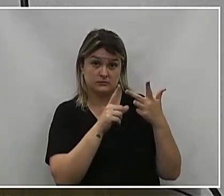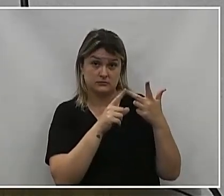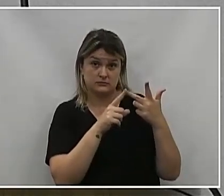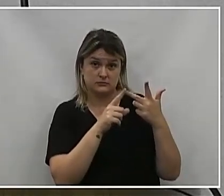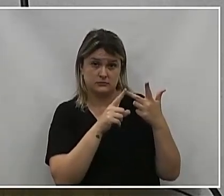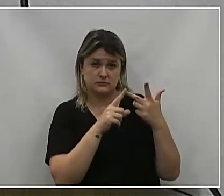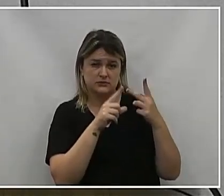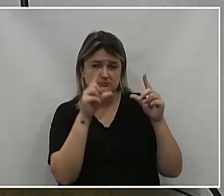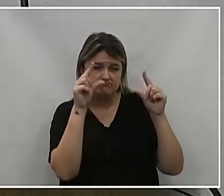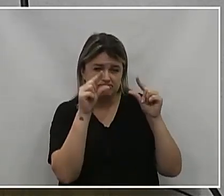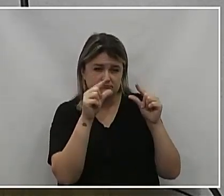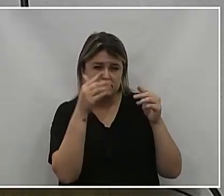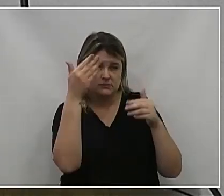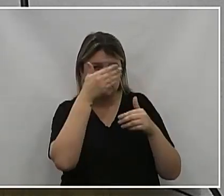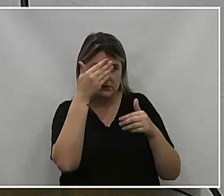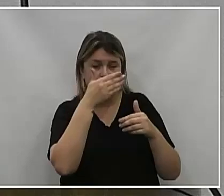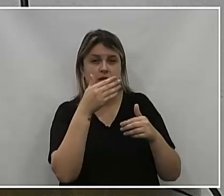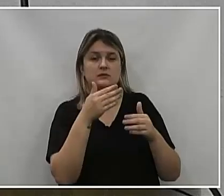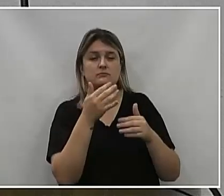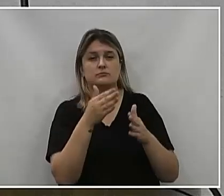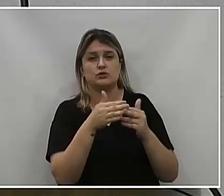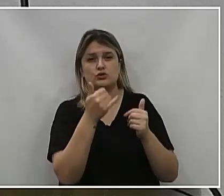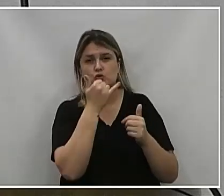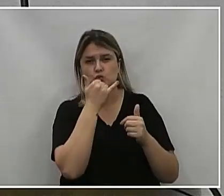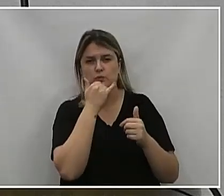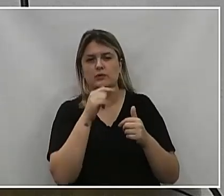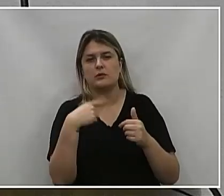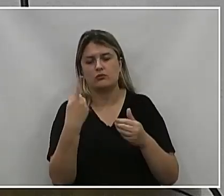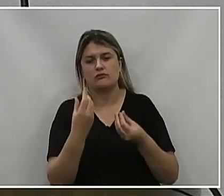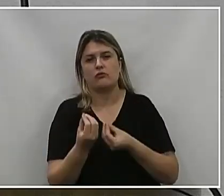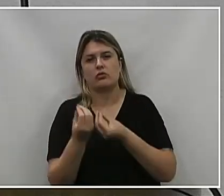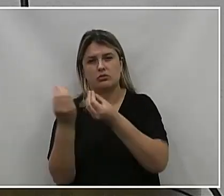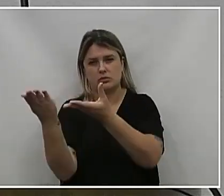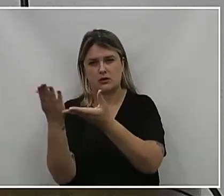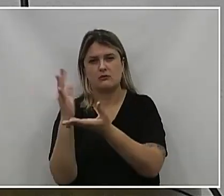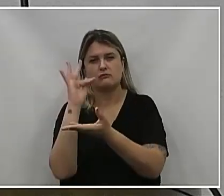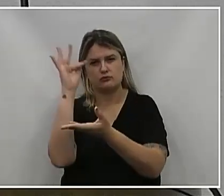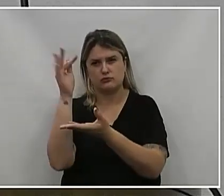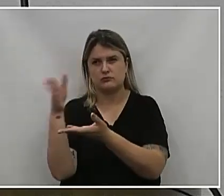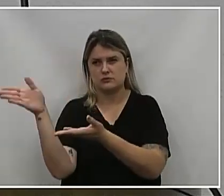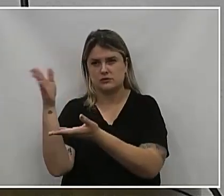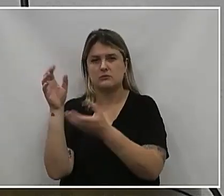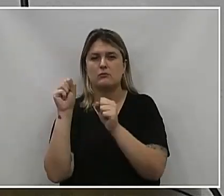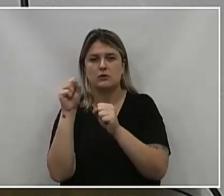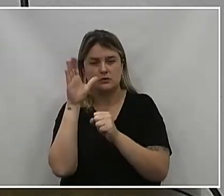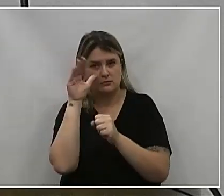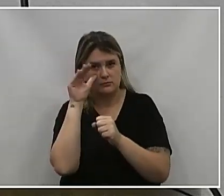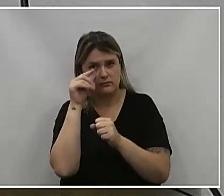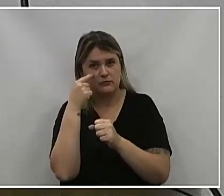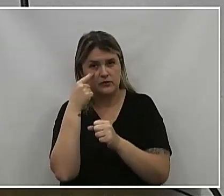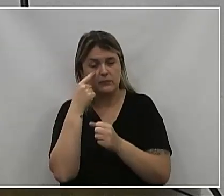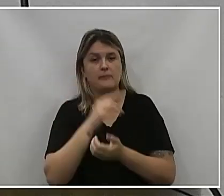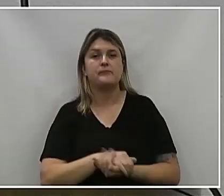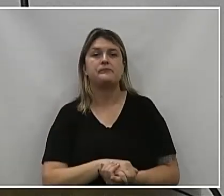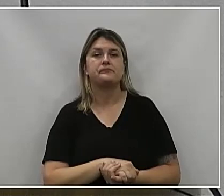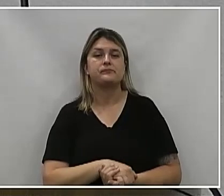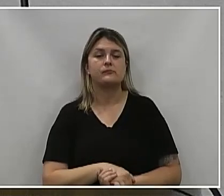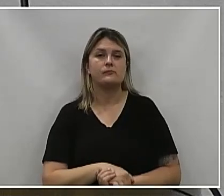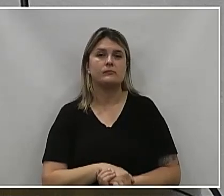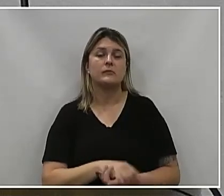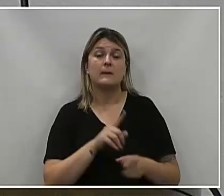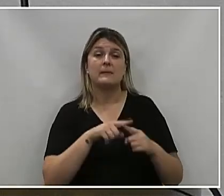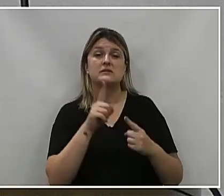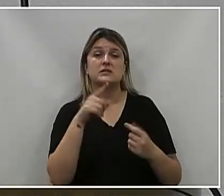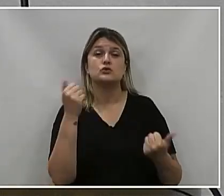bem pequeno aqui, eu peço desculpa, mas vocês vão ter acesso à apresentação futuramente, aí vocês podem esclarecer melhor, mas é